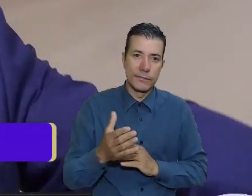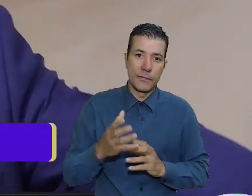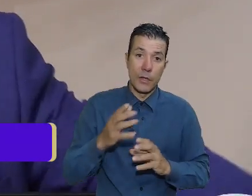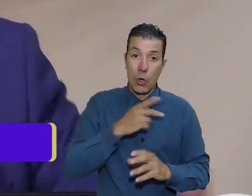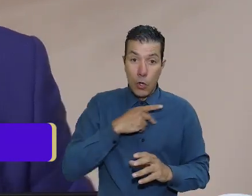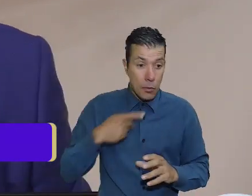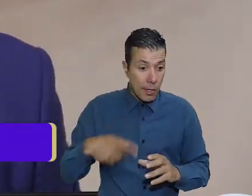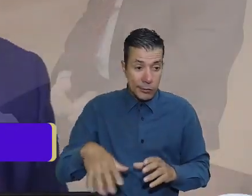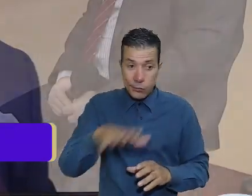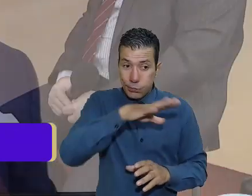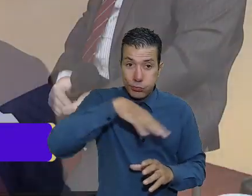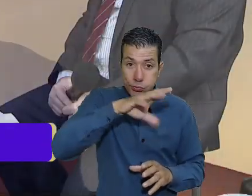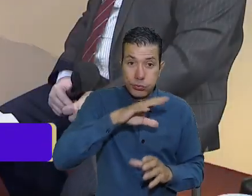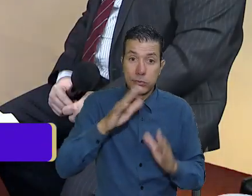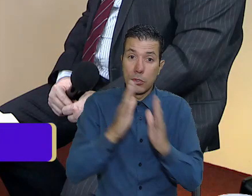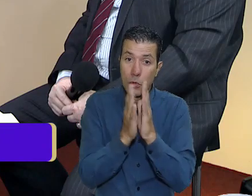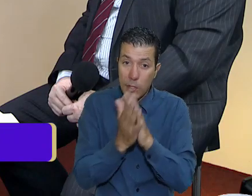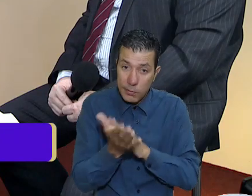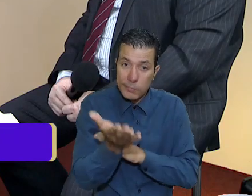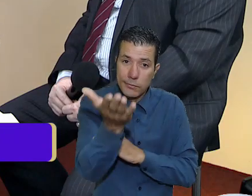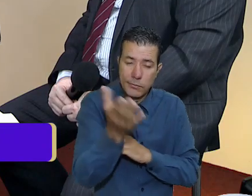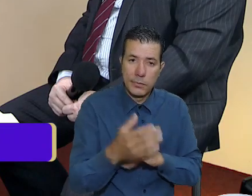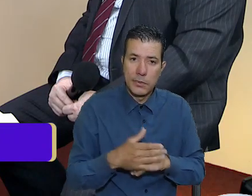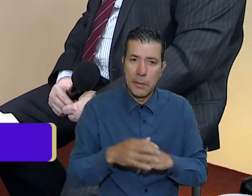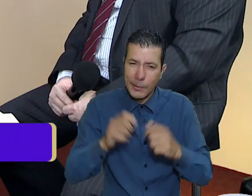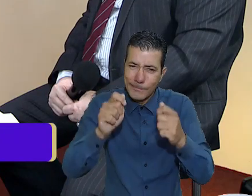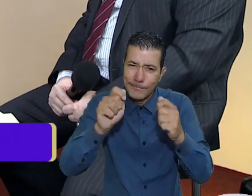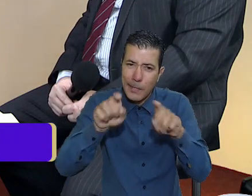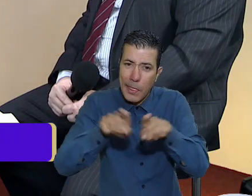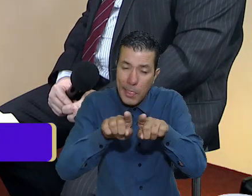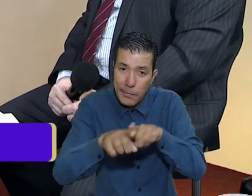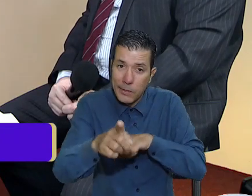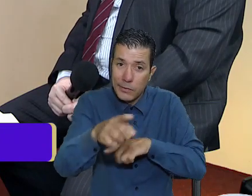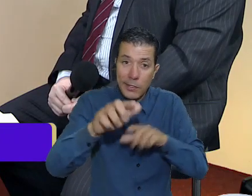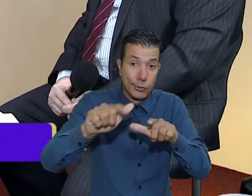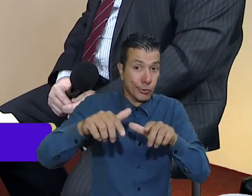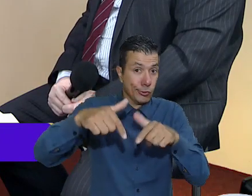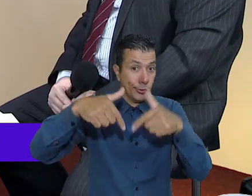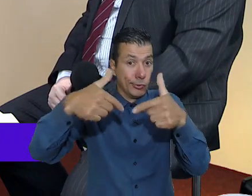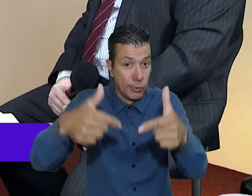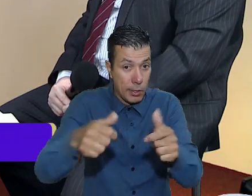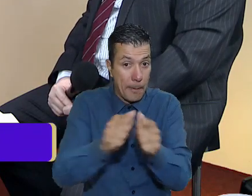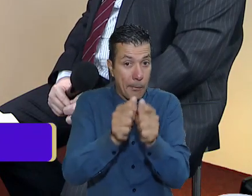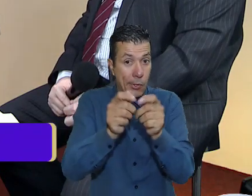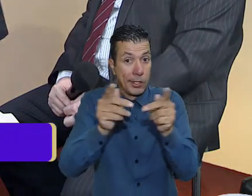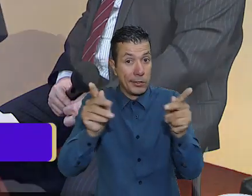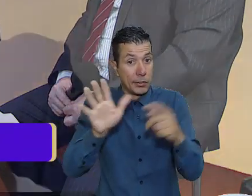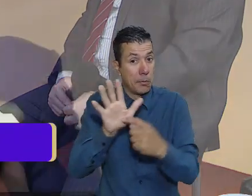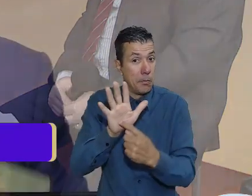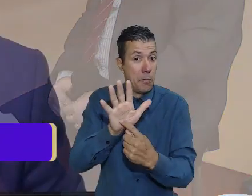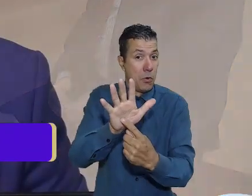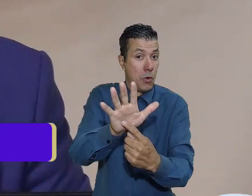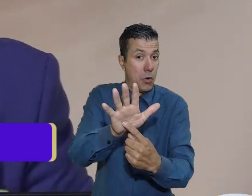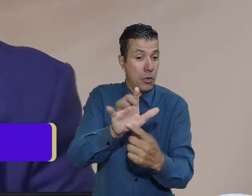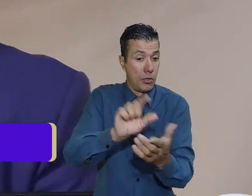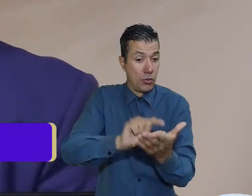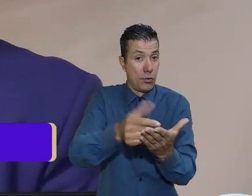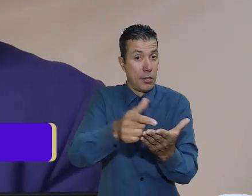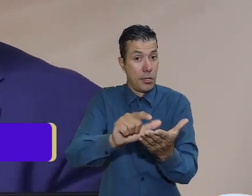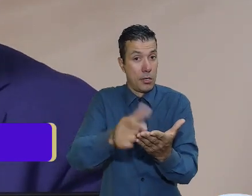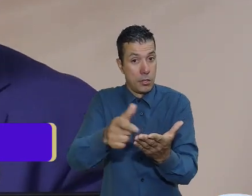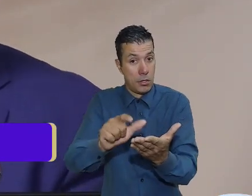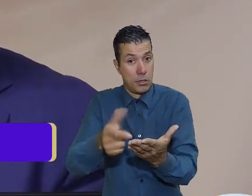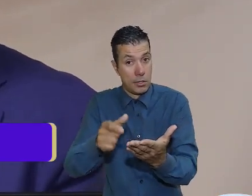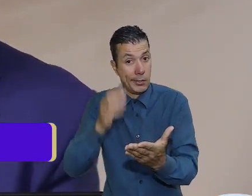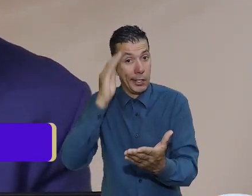os pastores aqui, nós queremos orar por você. Mas nós queremos que você vá além. O livro do Apocalipse, esses selos são abertos para que